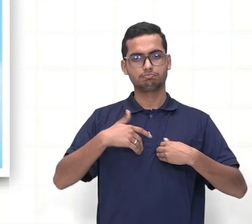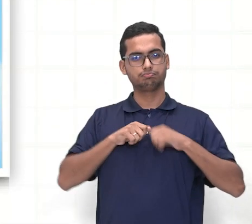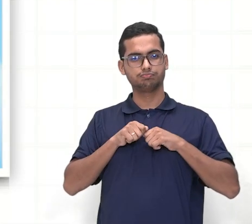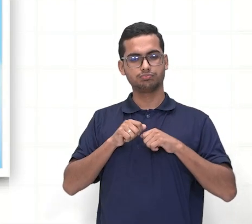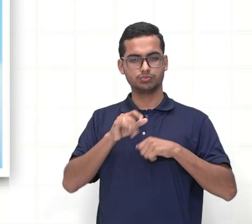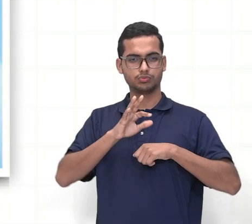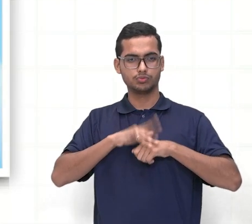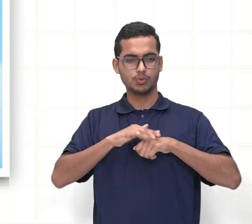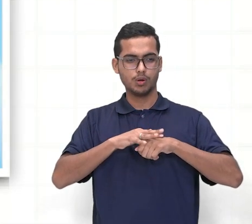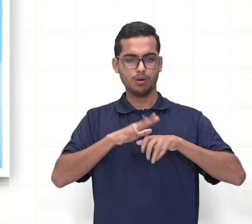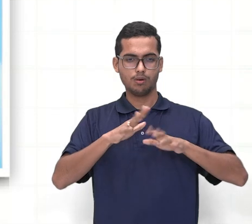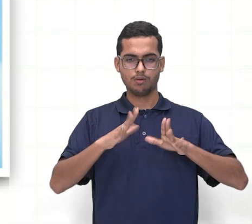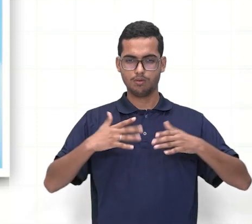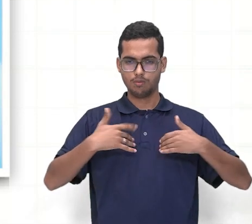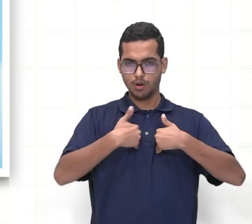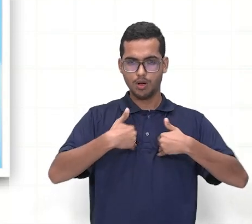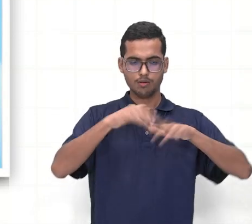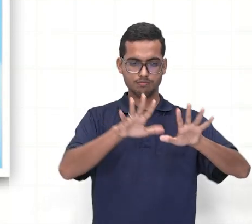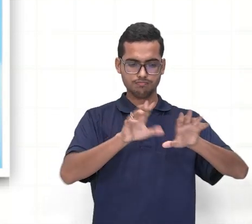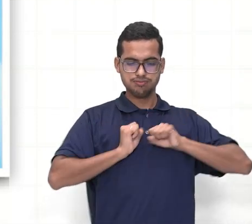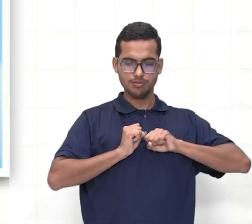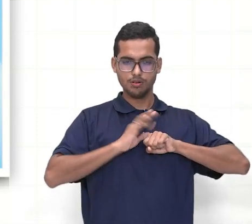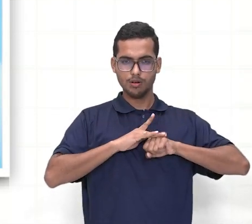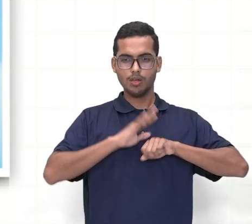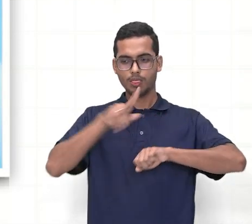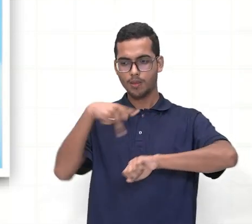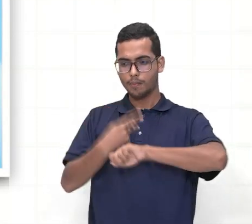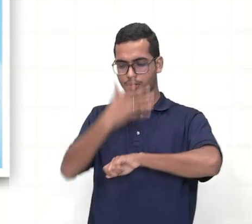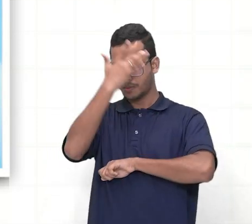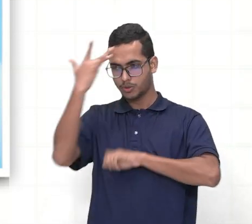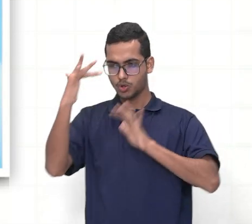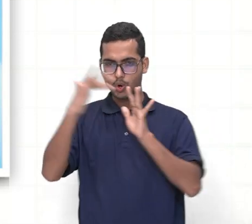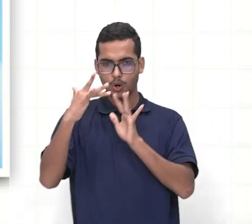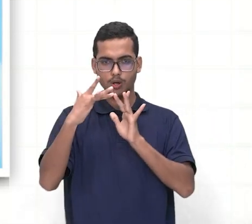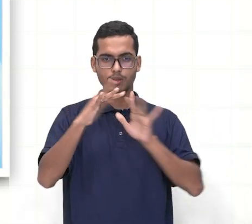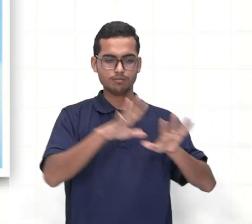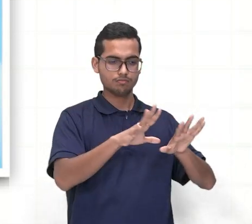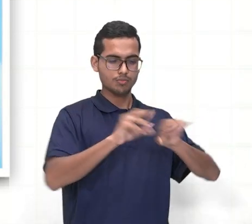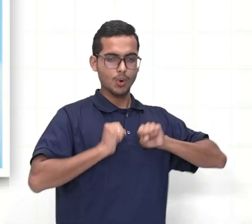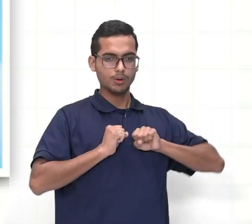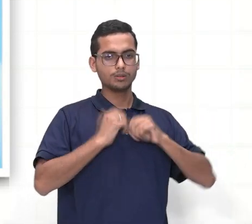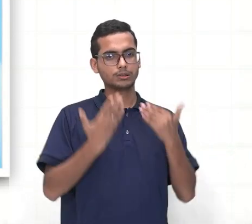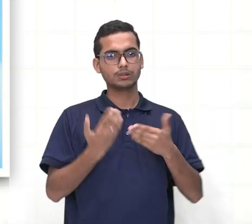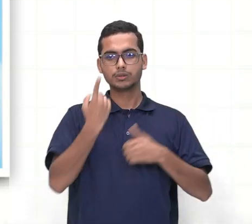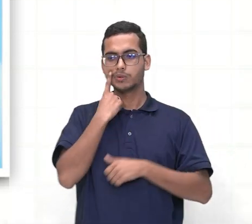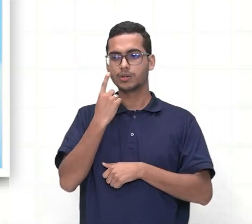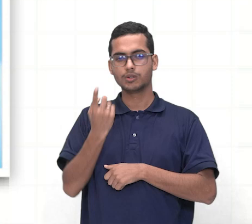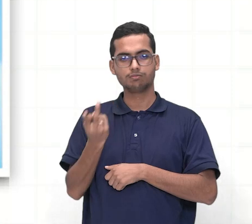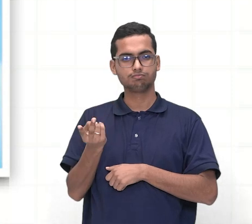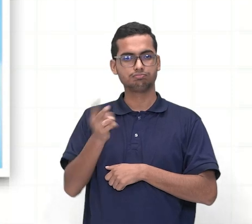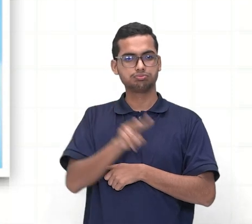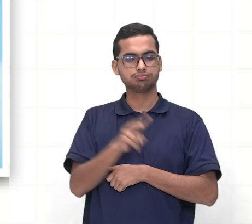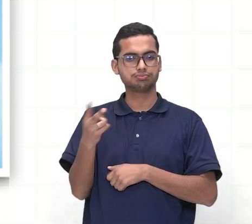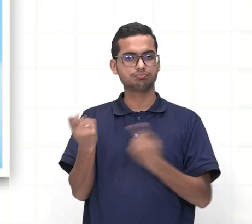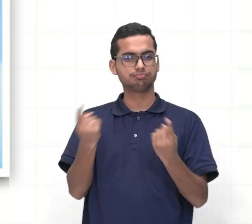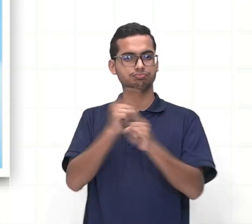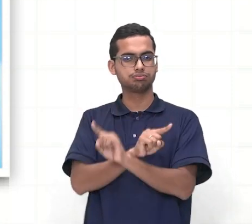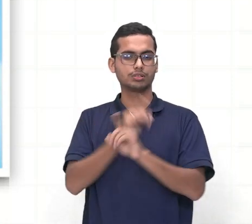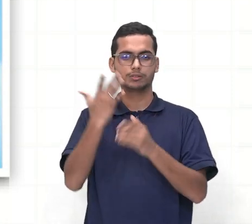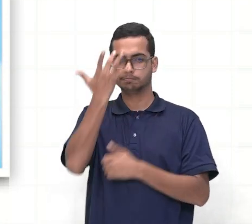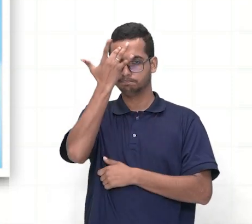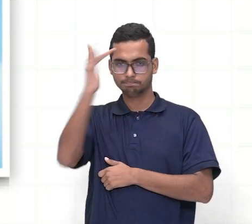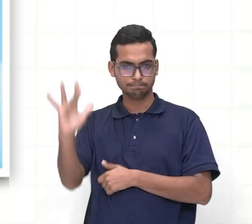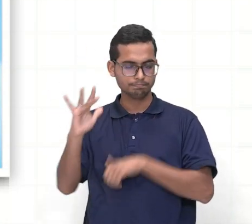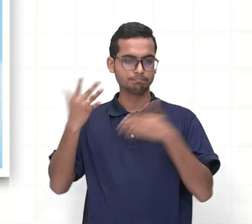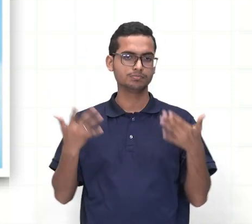velocidade, né, faz com que as pandemias se espalhem muito mais rápido, porque